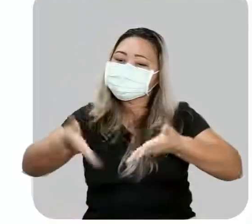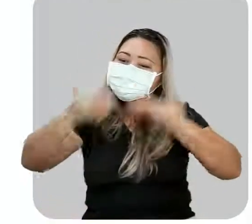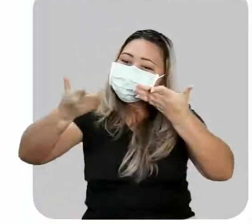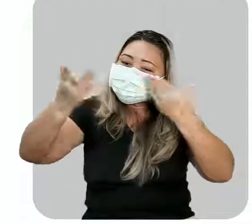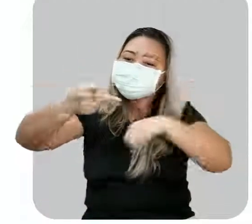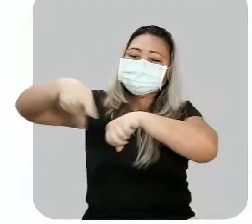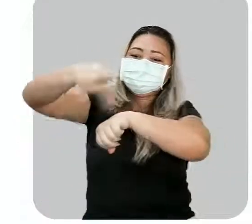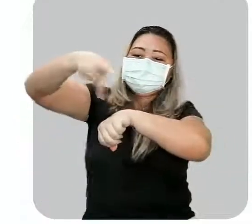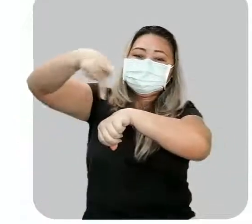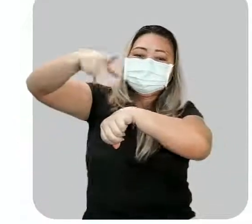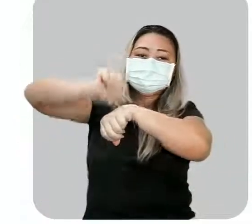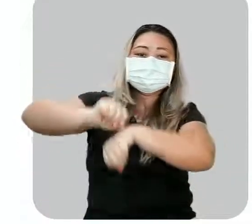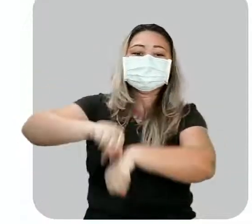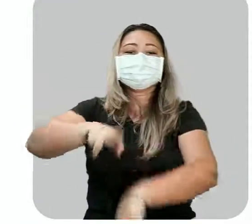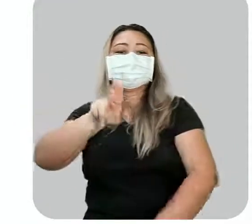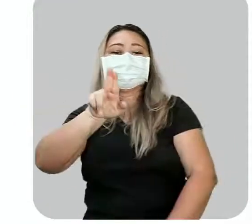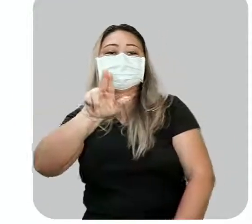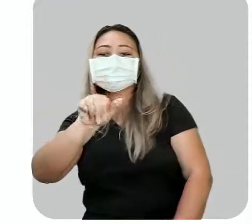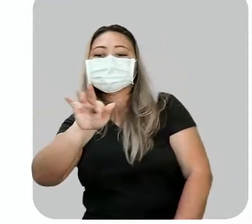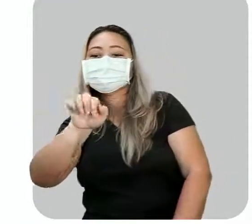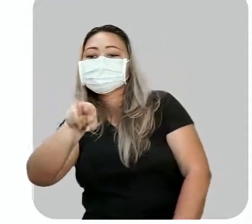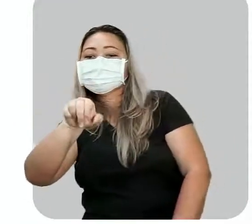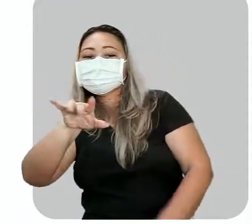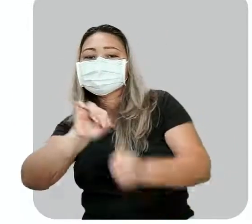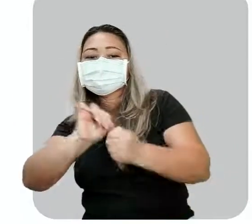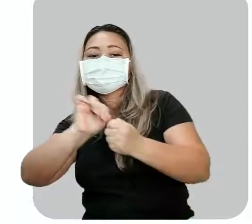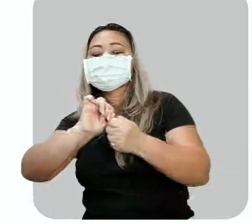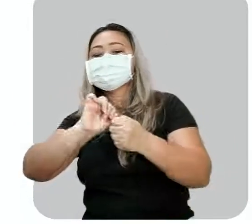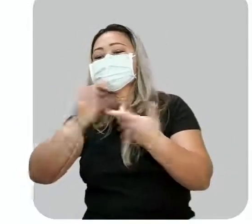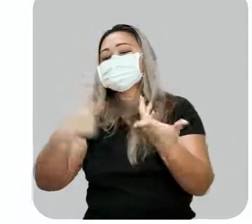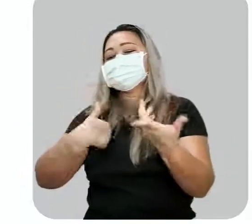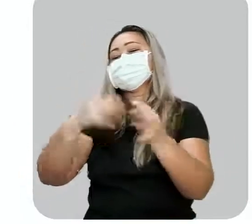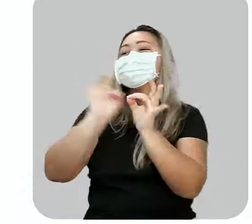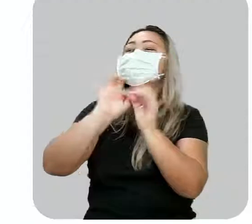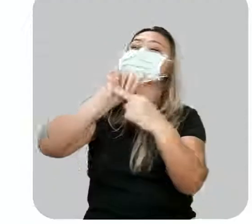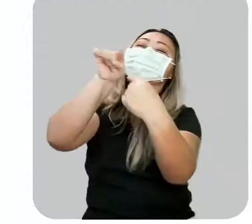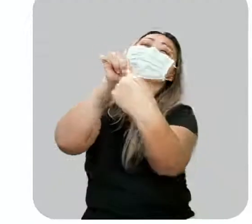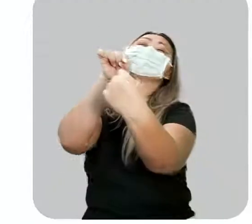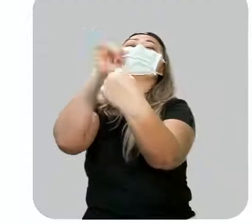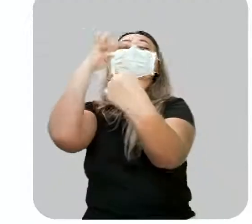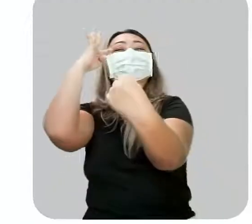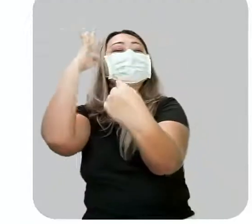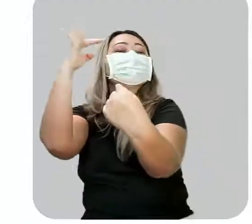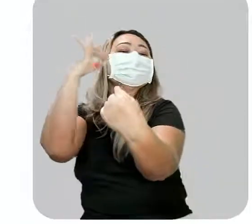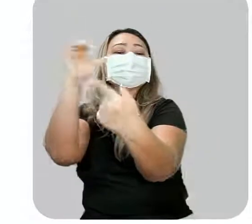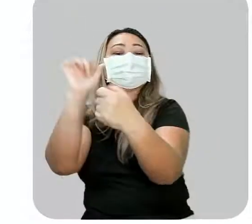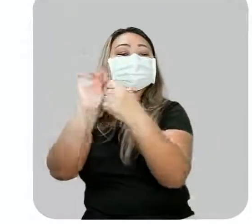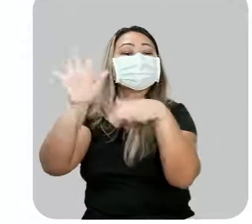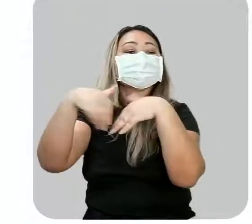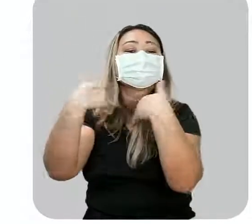nacionalismo, ufanismo exagerado e utópico e caráter